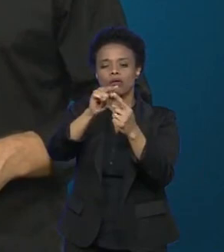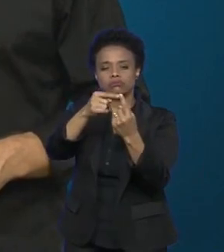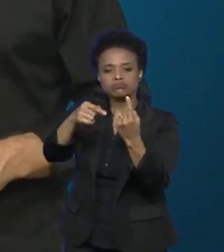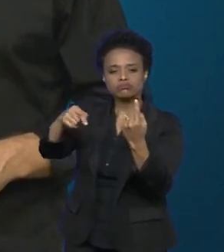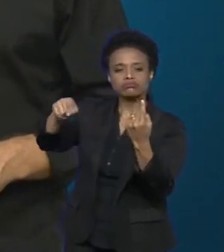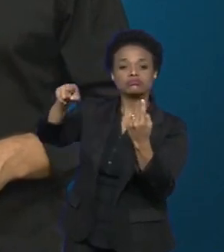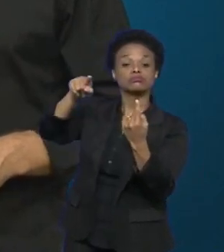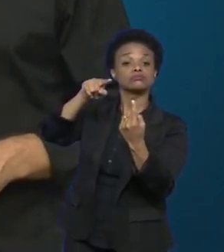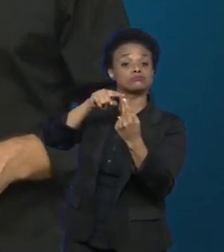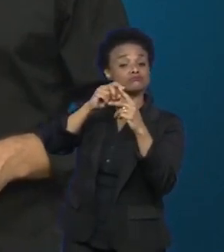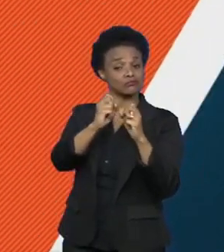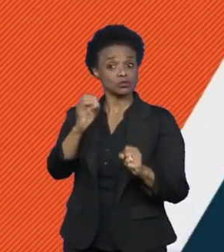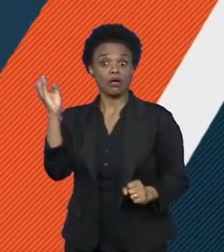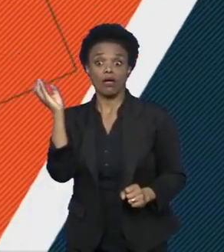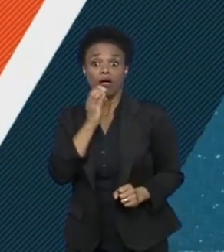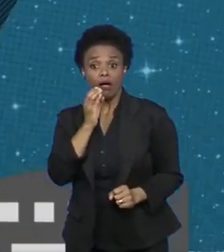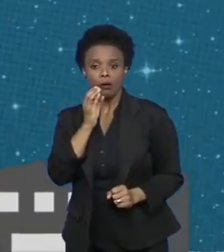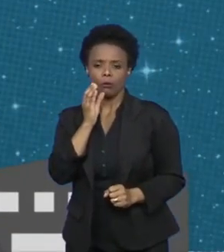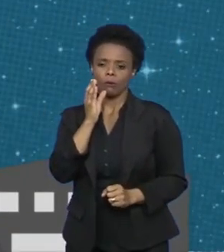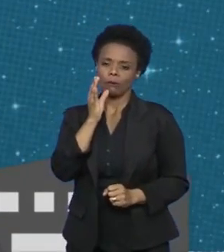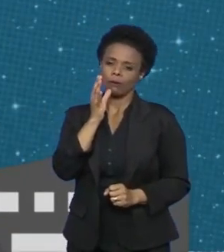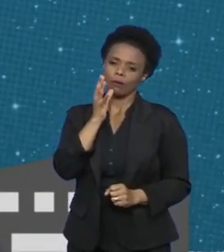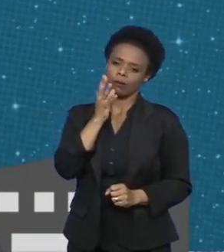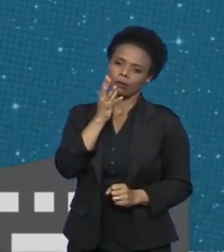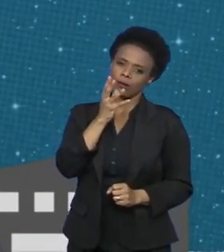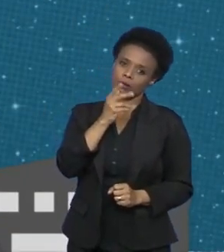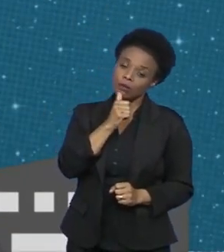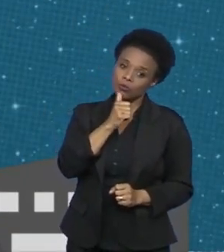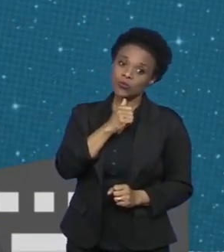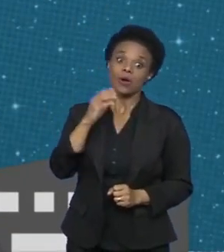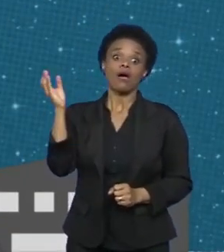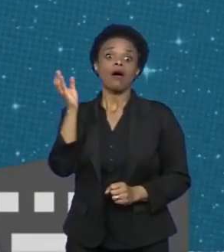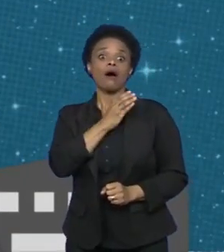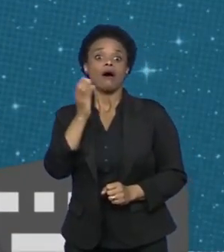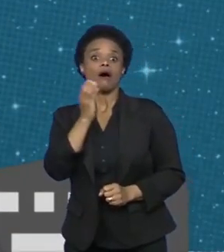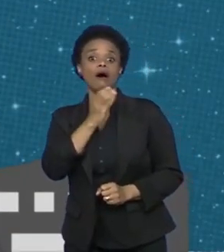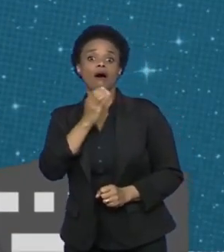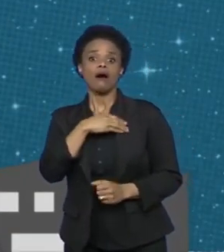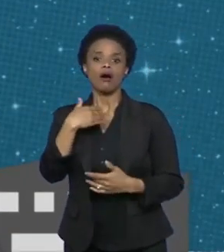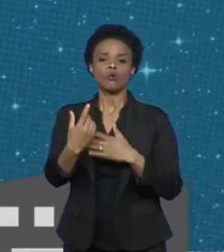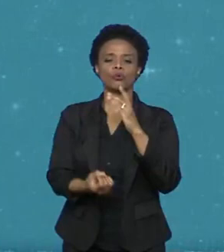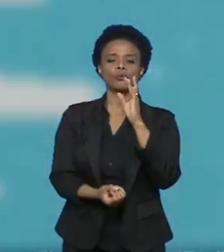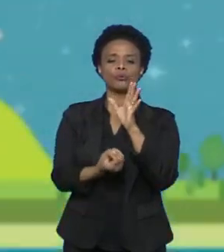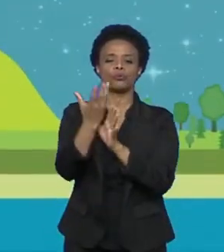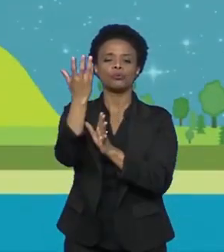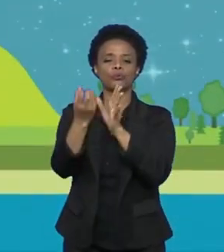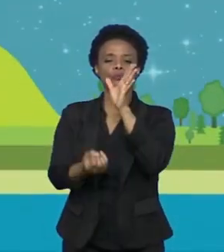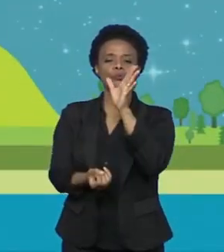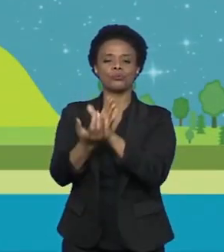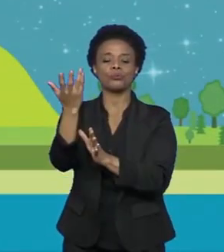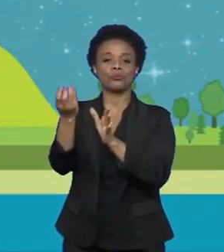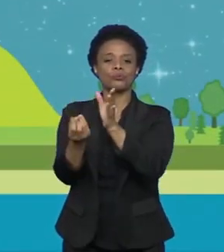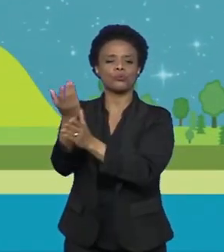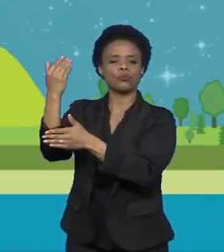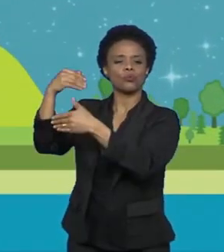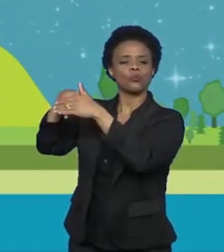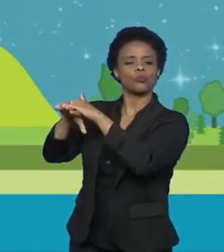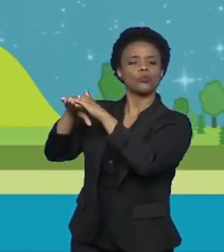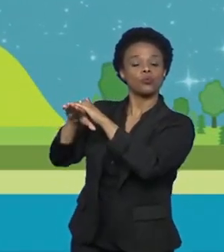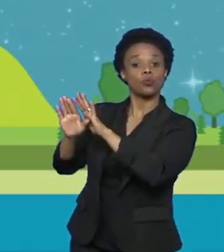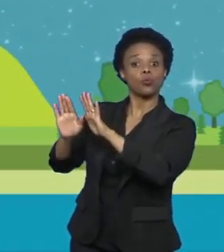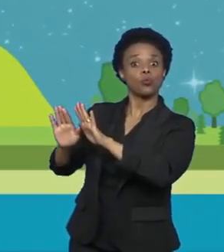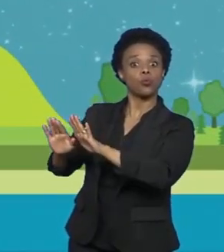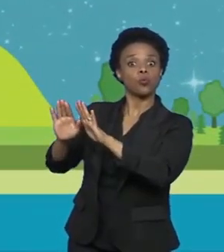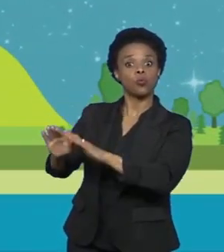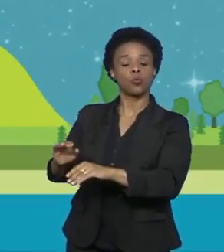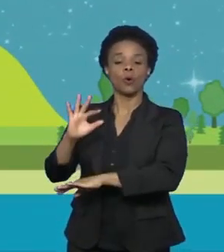ser rápidos ou lentos. O ciclo rápido acontece quando o carbono é liberado e armazenado em reservatórios, como